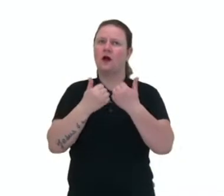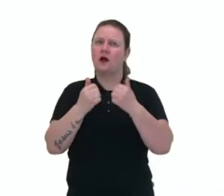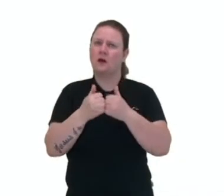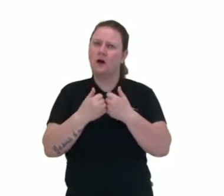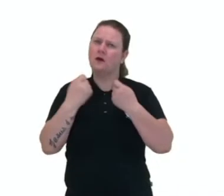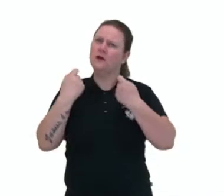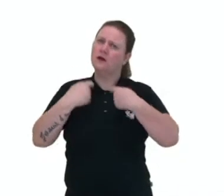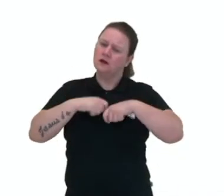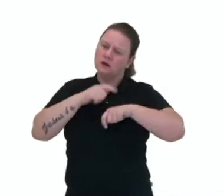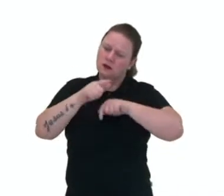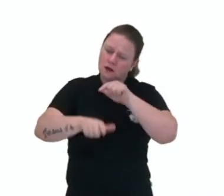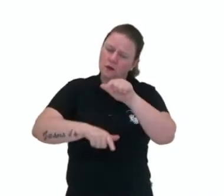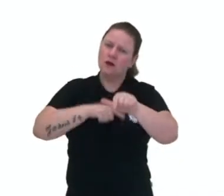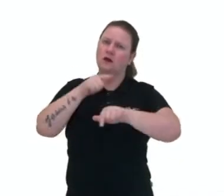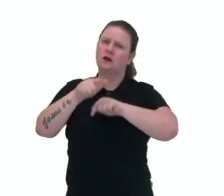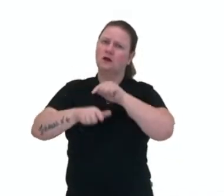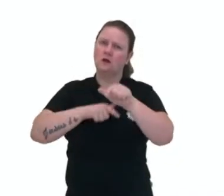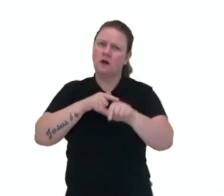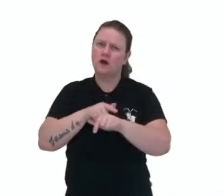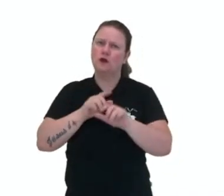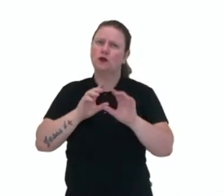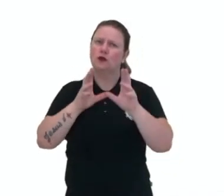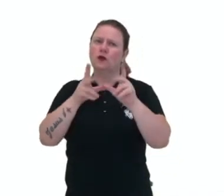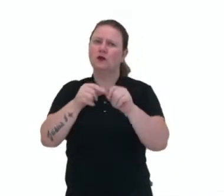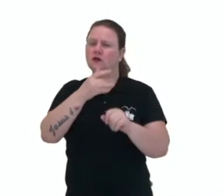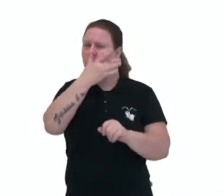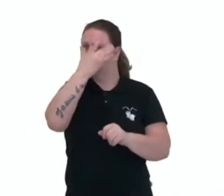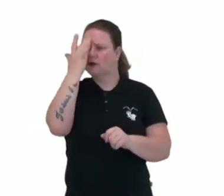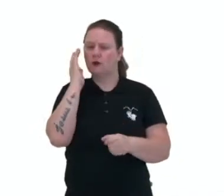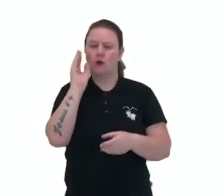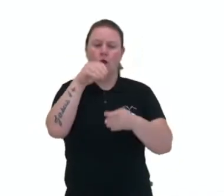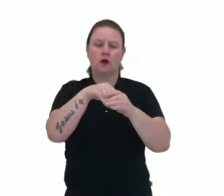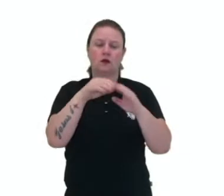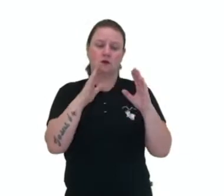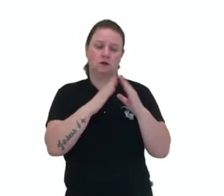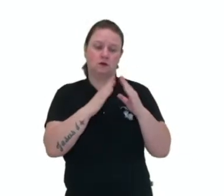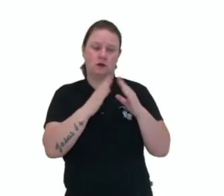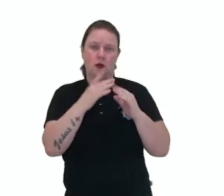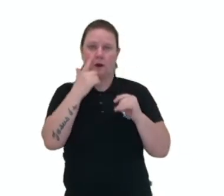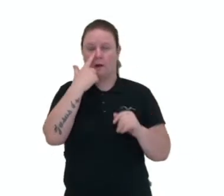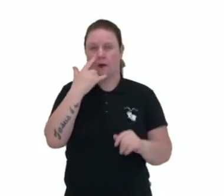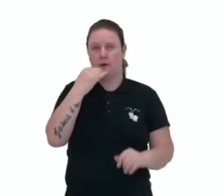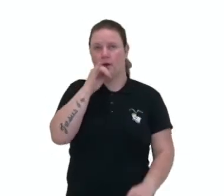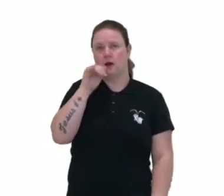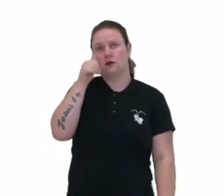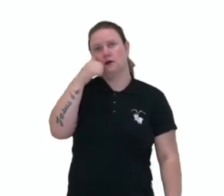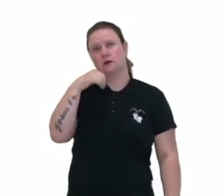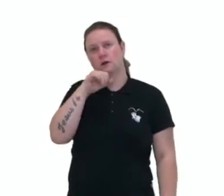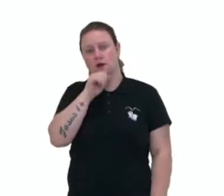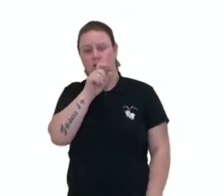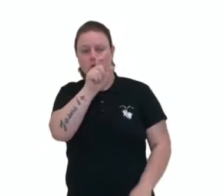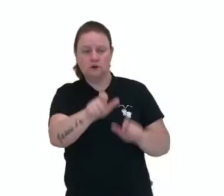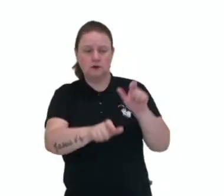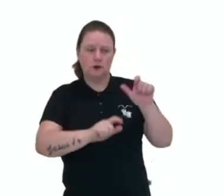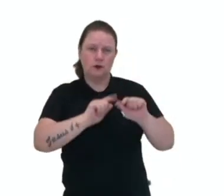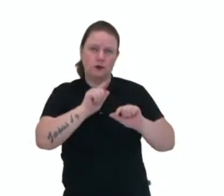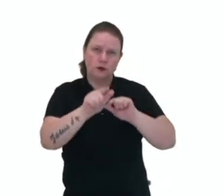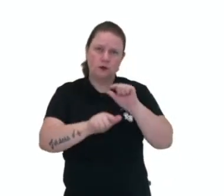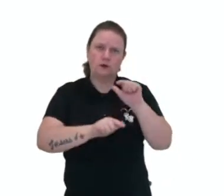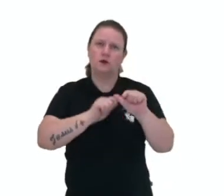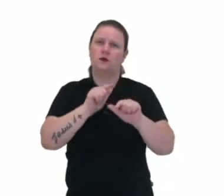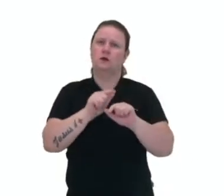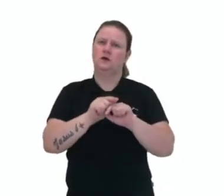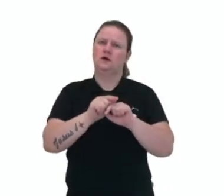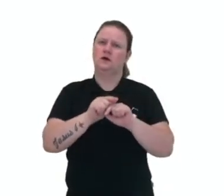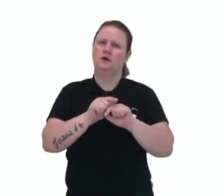que trabalhar, missão para os heróis que estão dentro do seu lar. O seu pai, sua mãe são trabalhadores, são